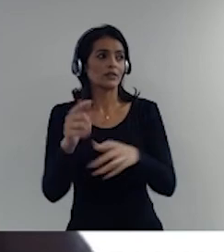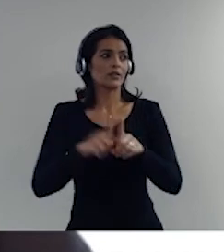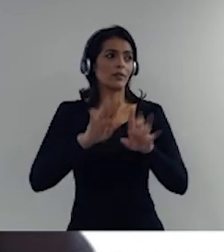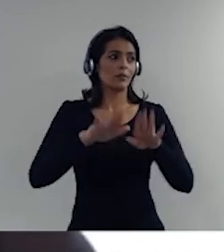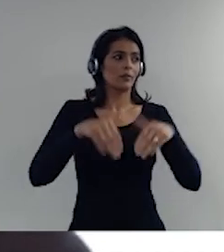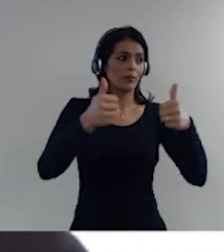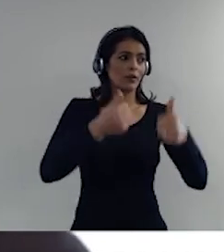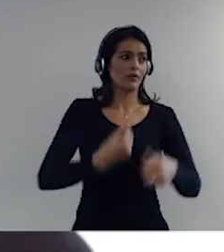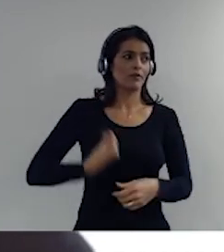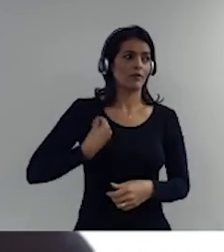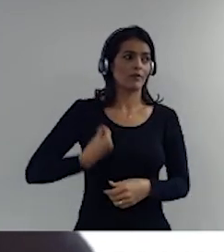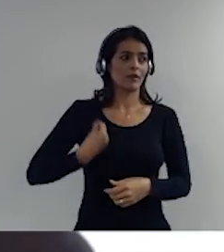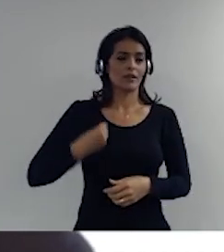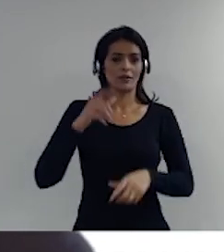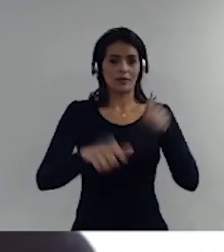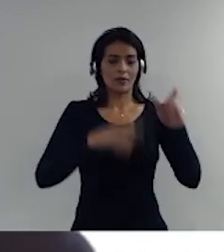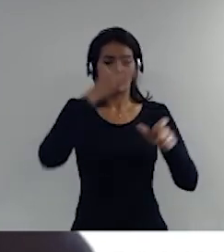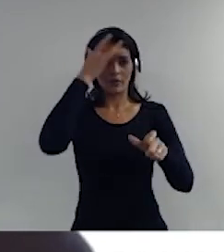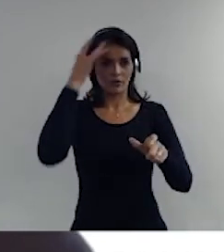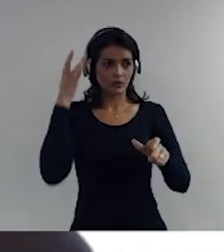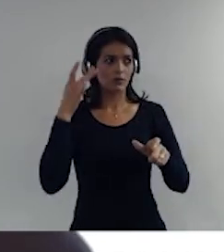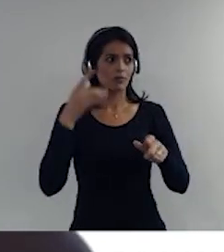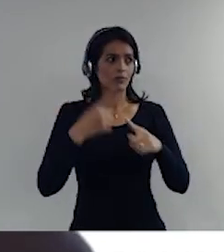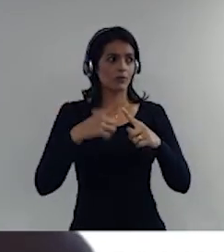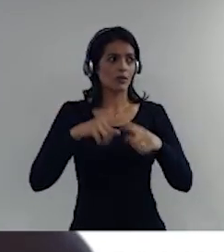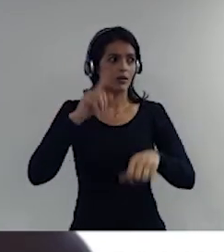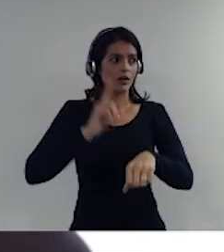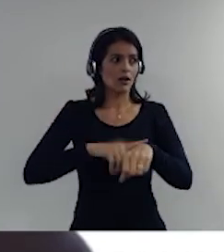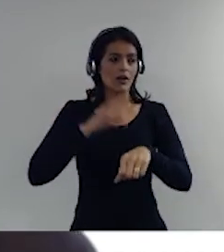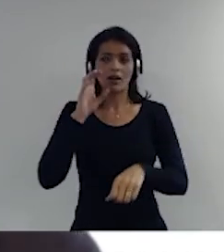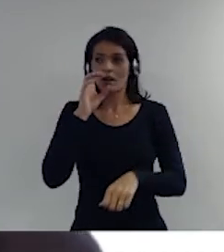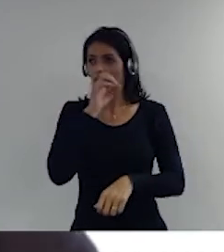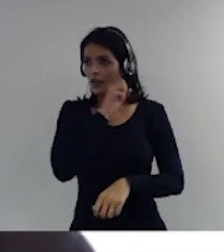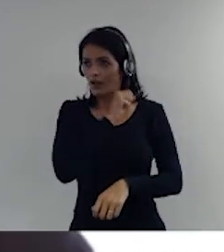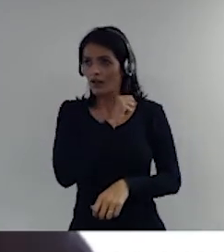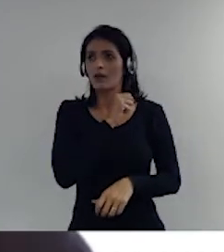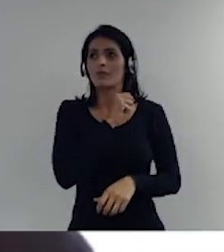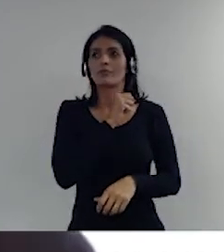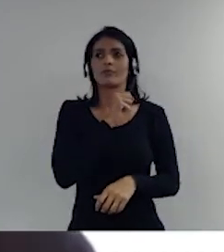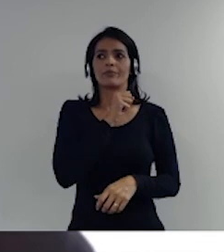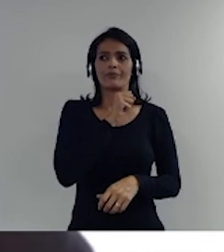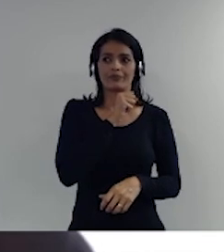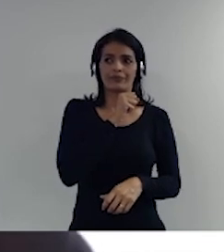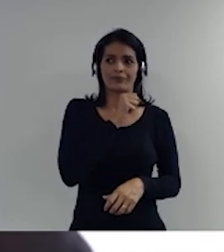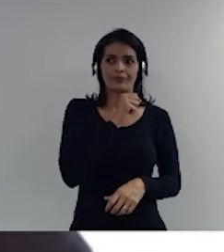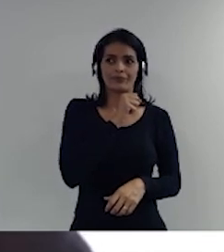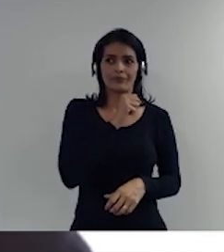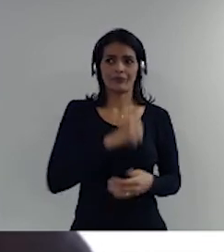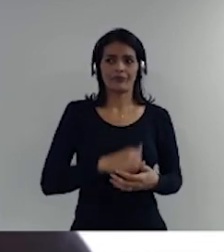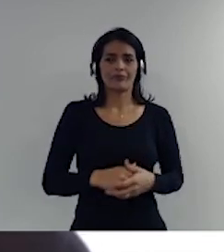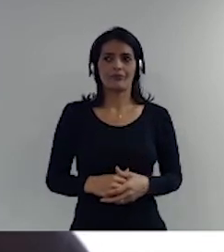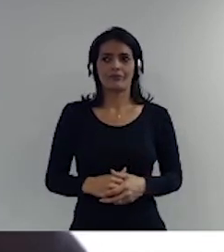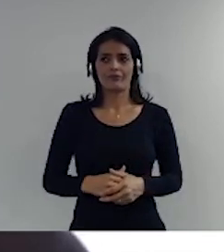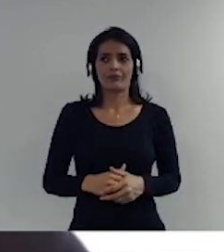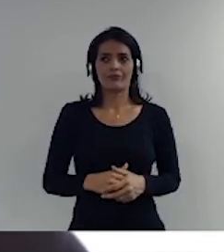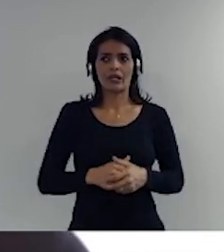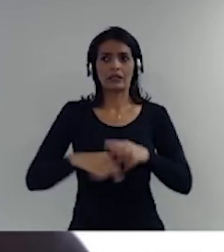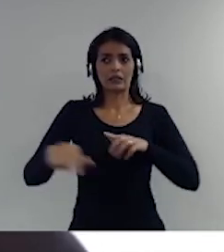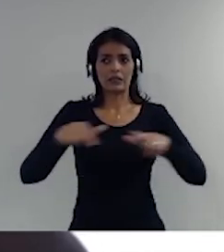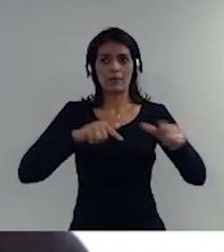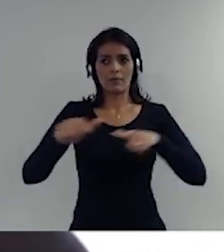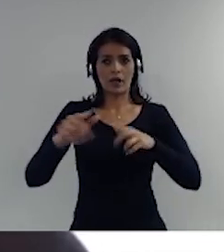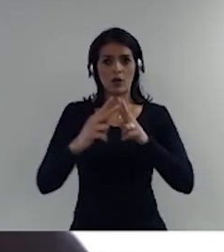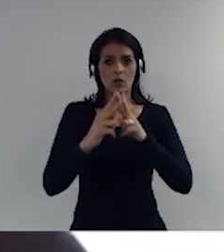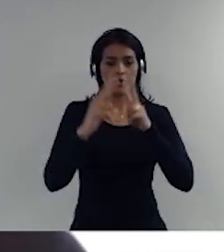nossos colaboradores, né, que imediatamente passaram por um regime de trabalho remoto, e assim